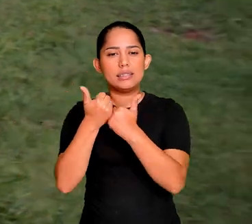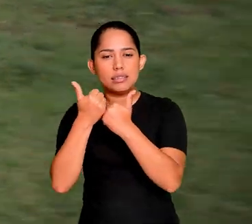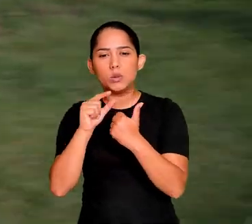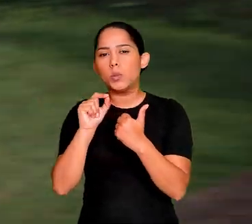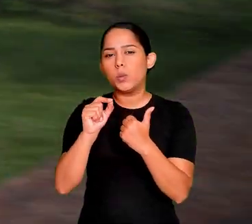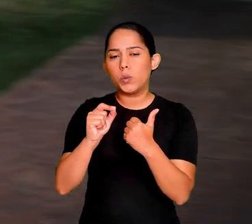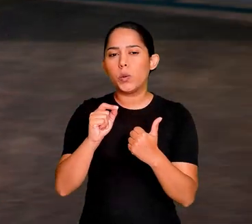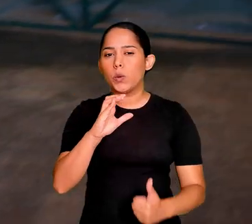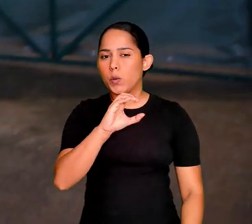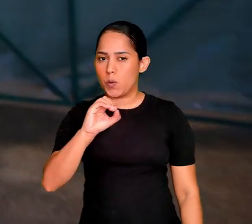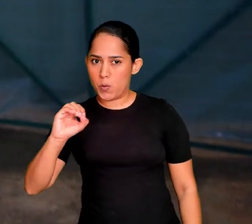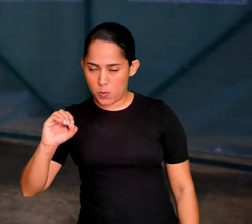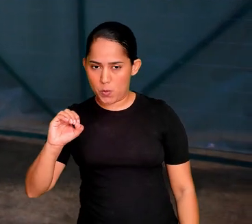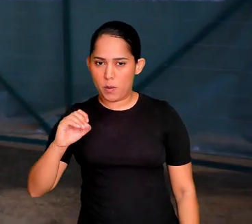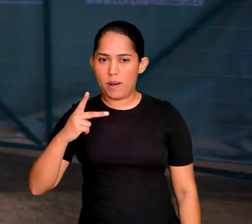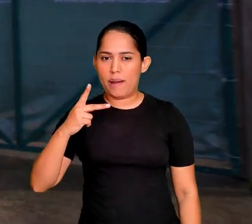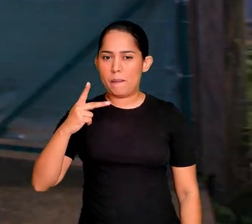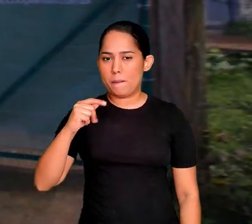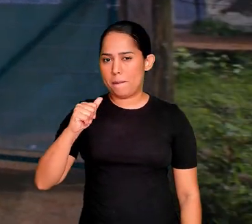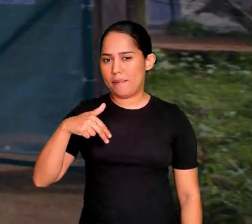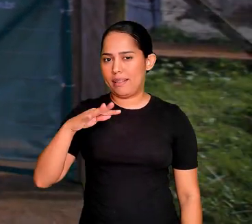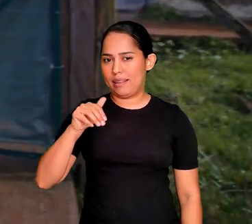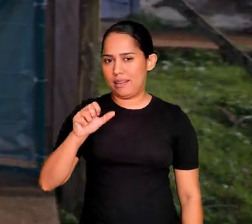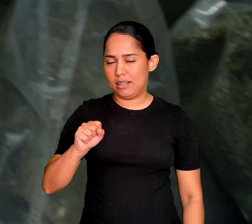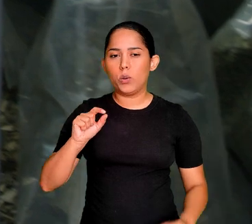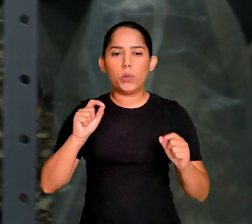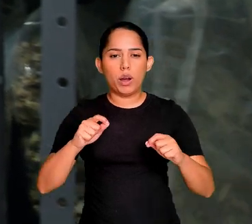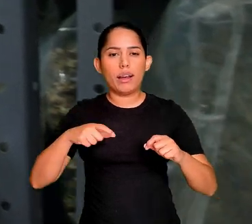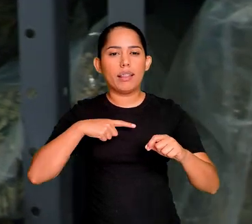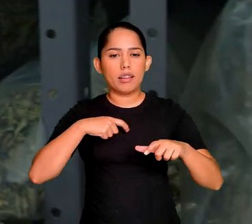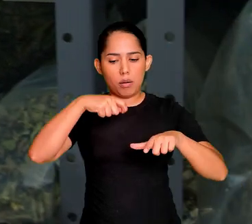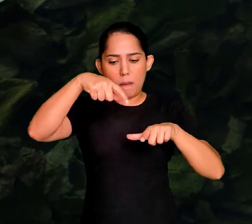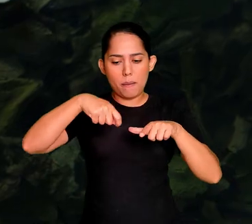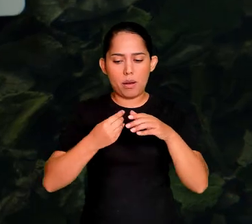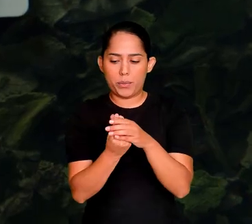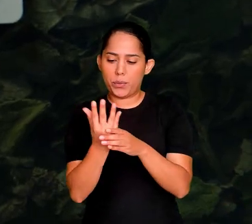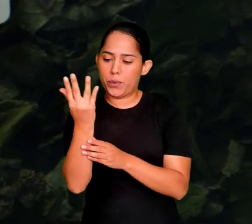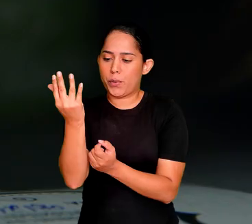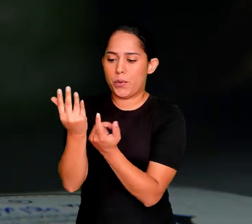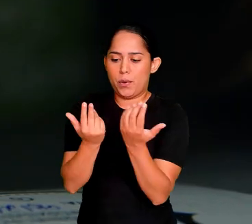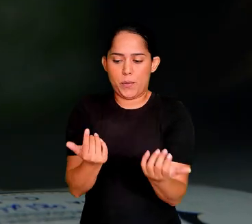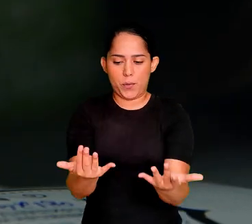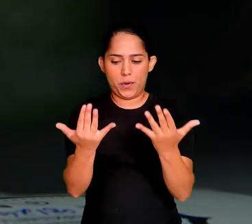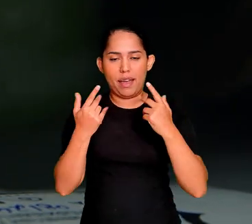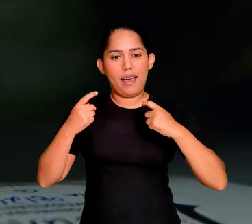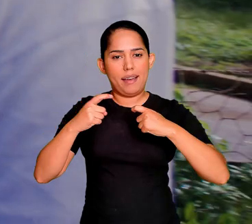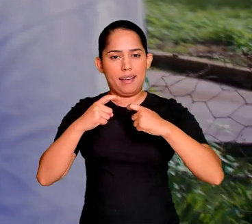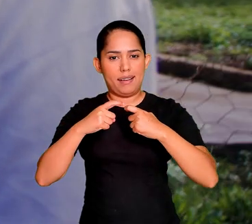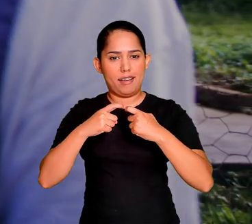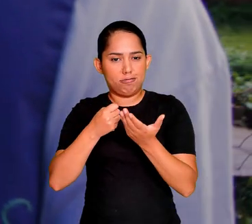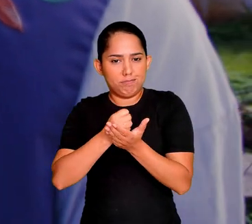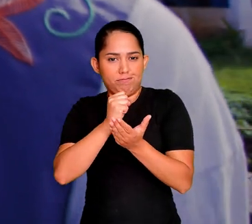que é uma iniciativa de mulheres que trabalham com ervas medicinais e fazem processamento dos seus produtos. Quem está aqui para receber